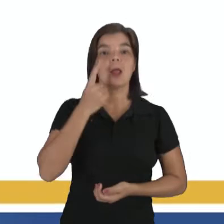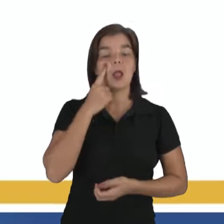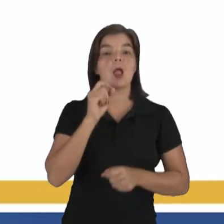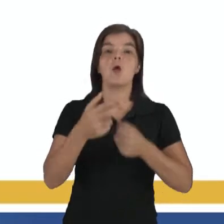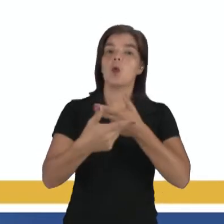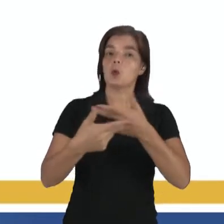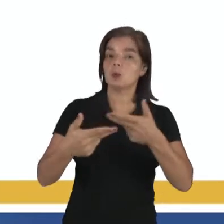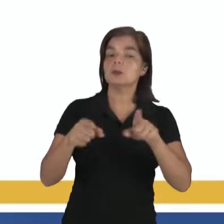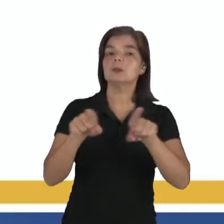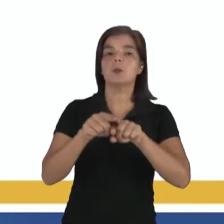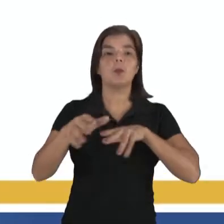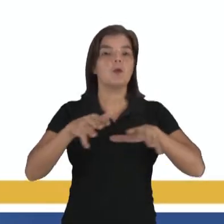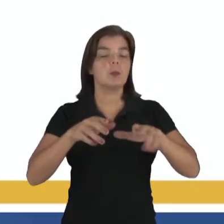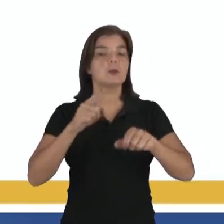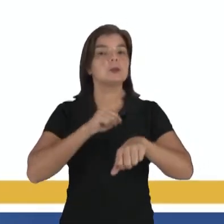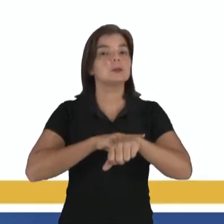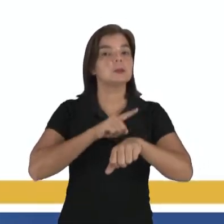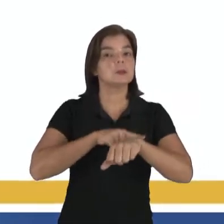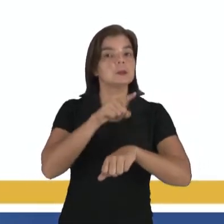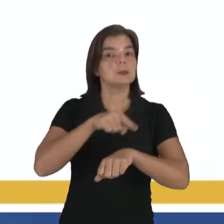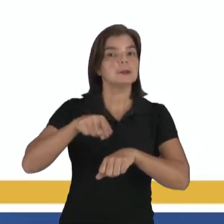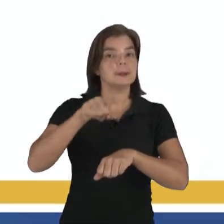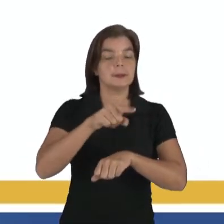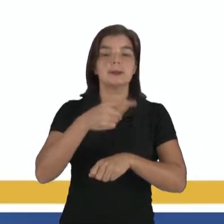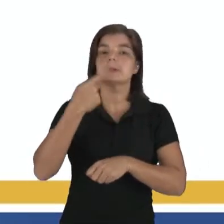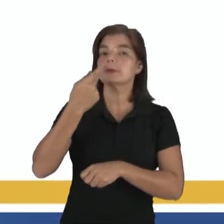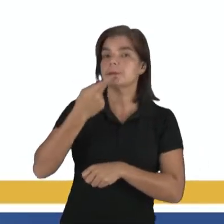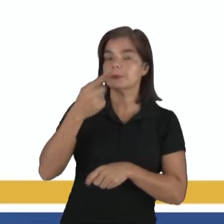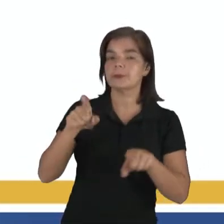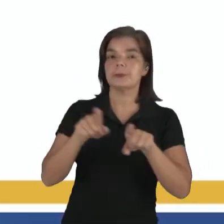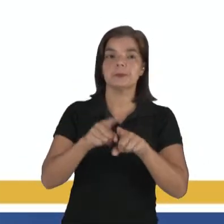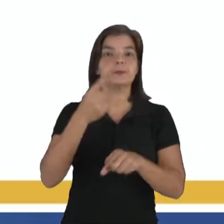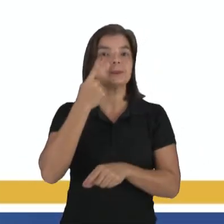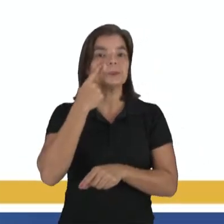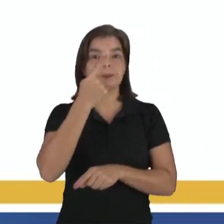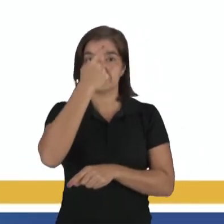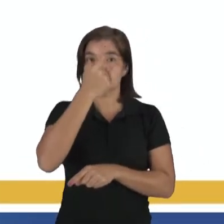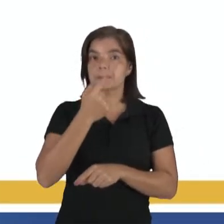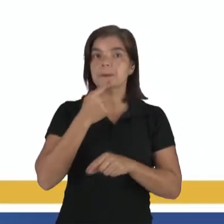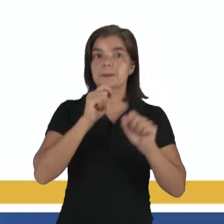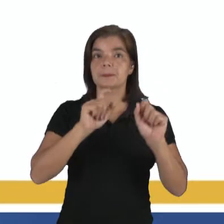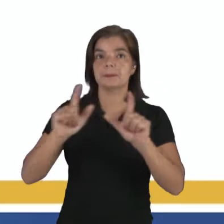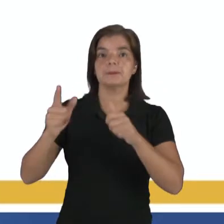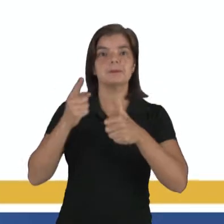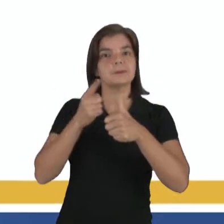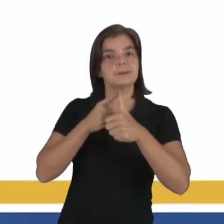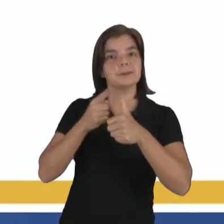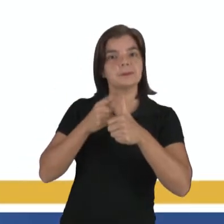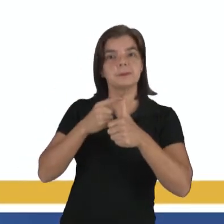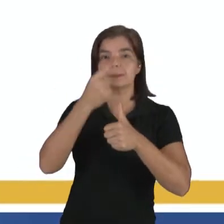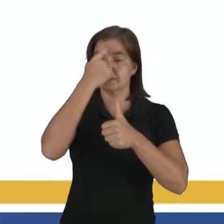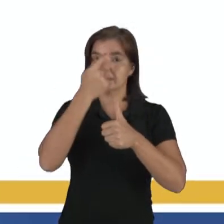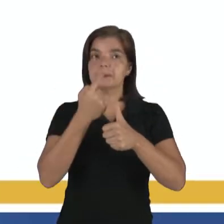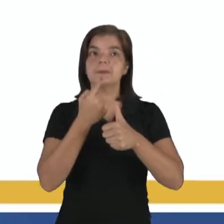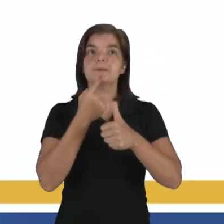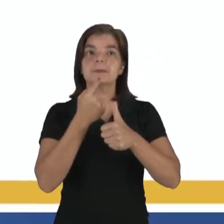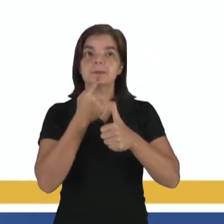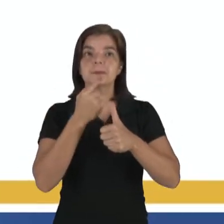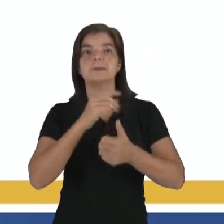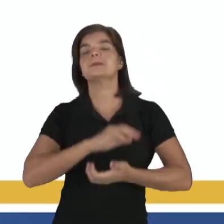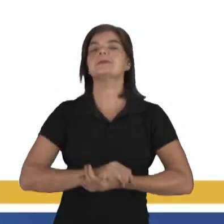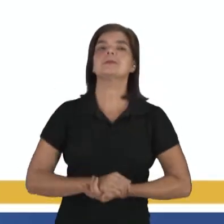uma ação que está sendo feita no momento em que você fala. Observem as imagens aí, ó. Na primeira imagem, they